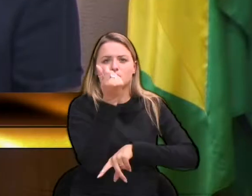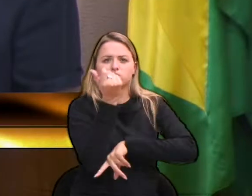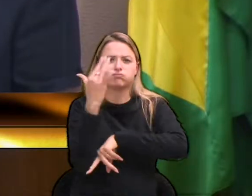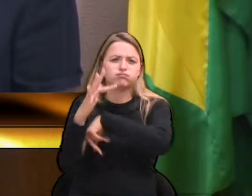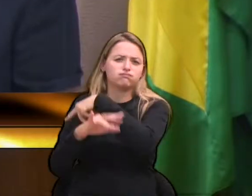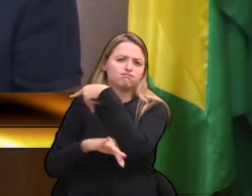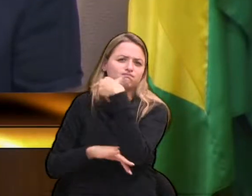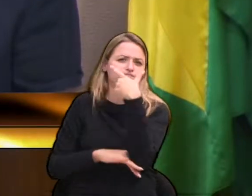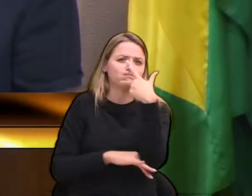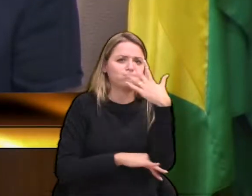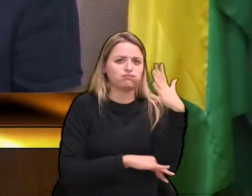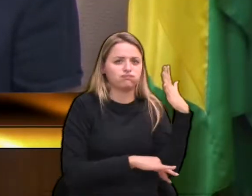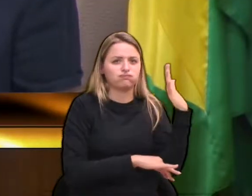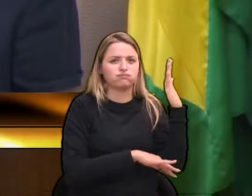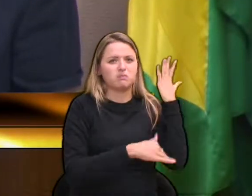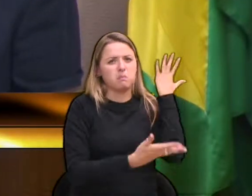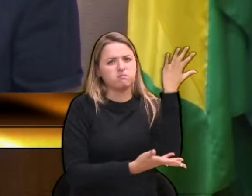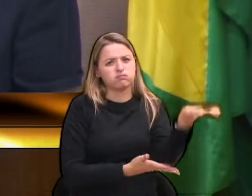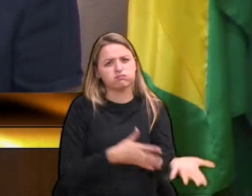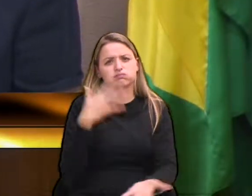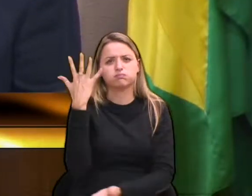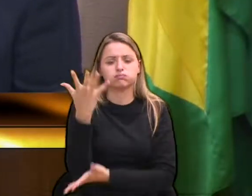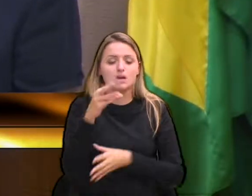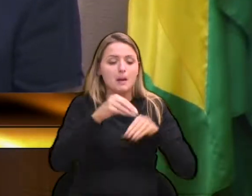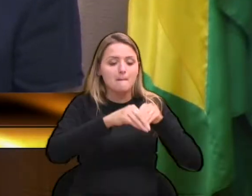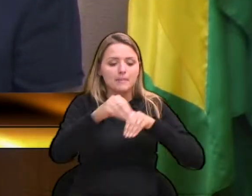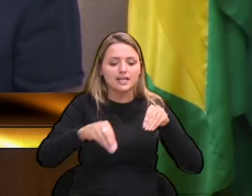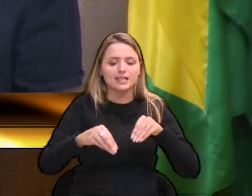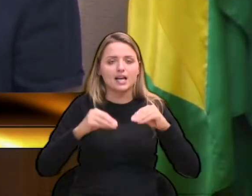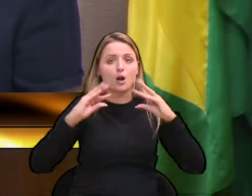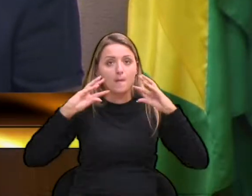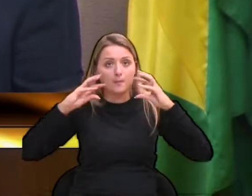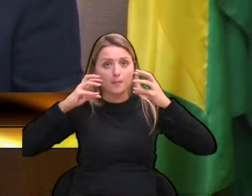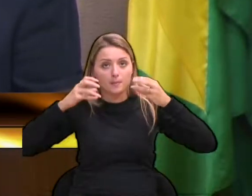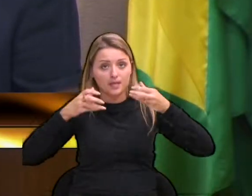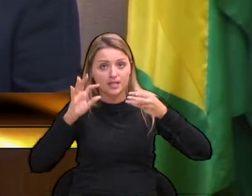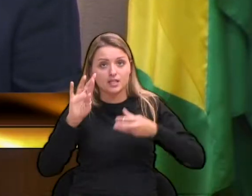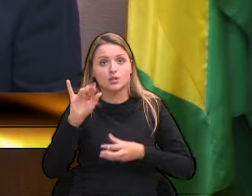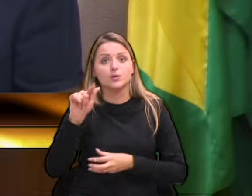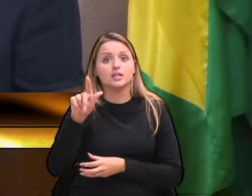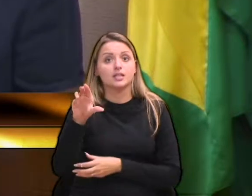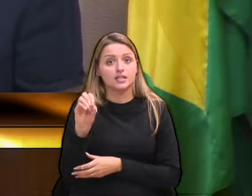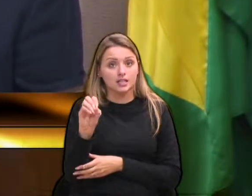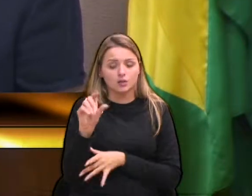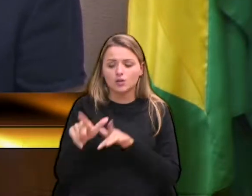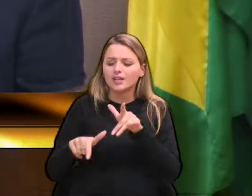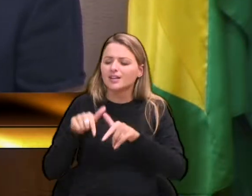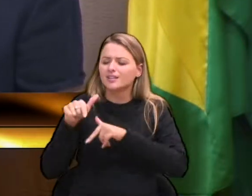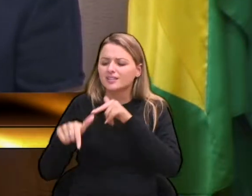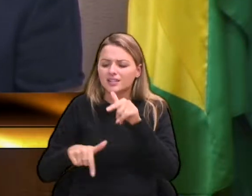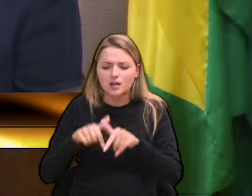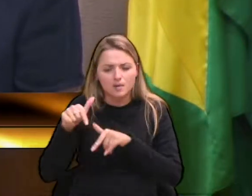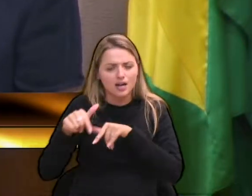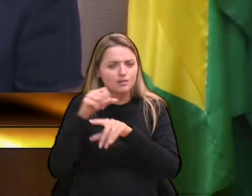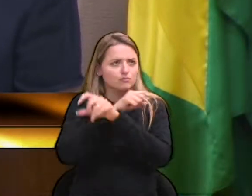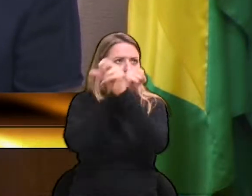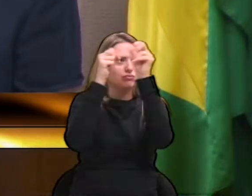abriram clareiras, plantaram milho e trigo. Com suas mãos calejadas, trabalharam de sol a